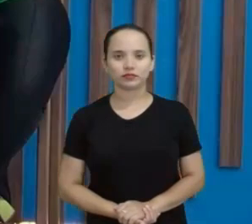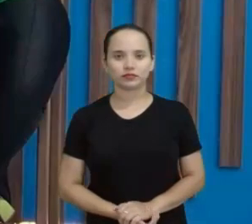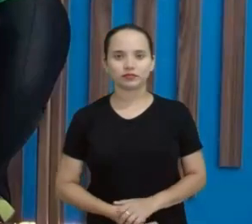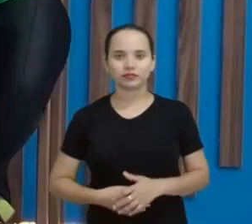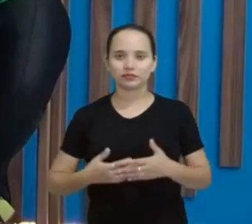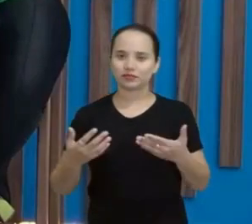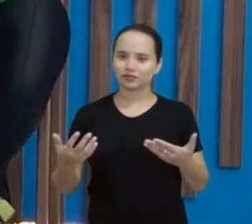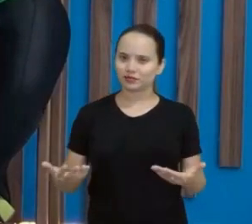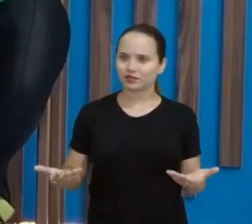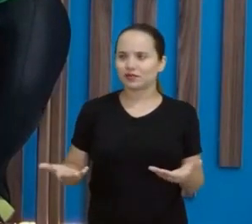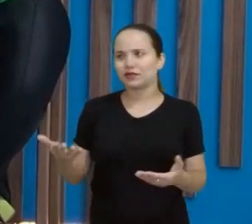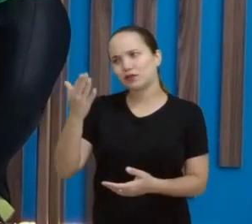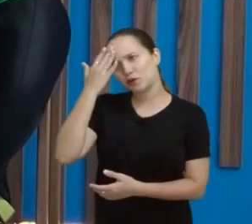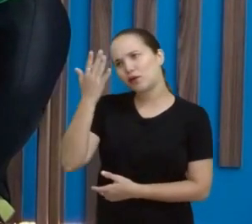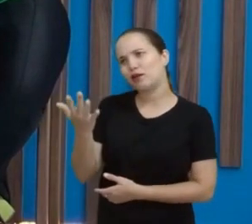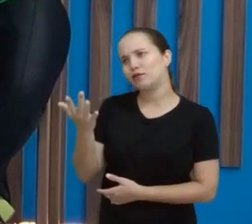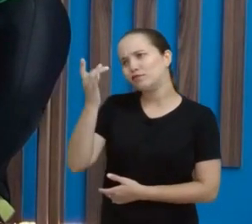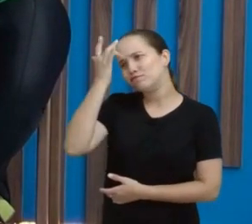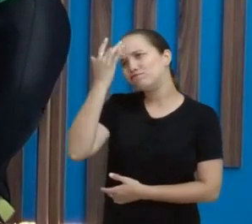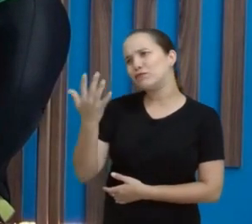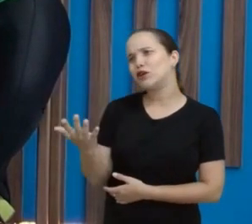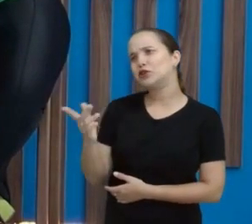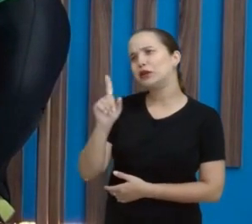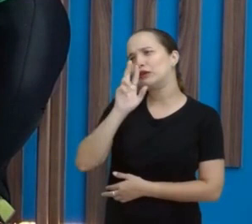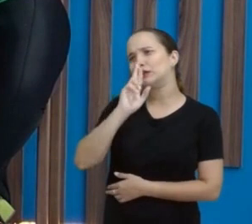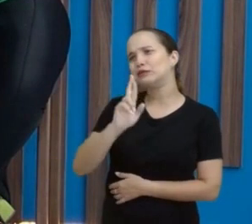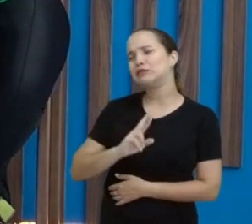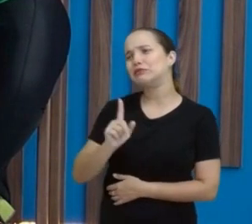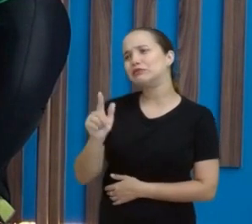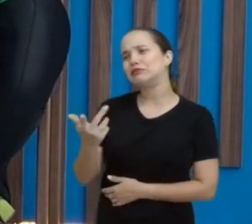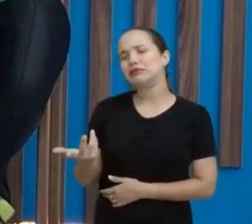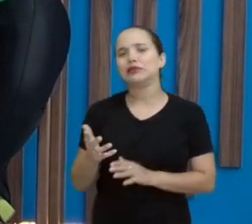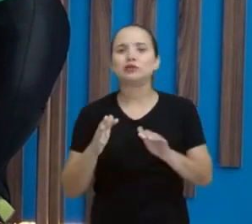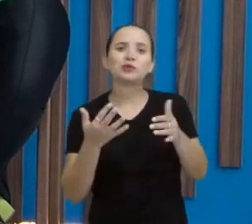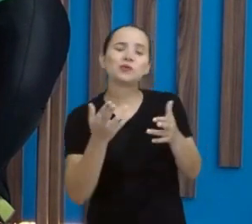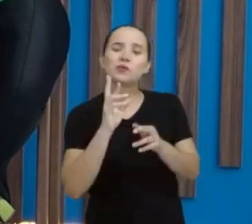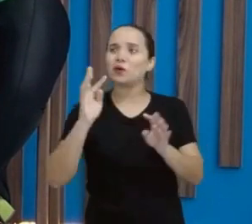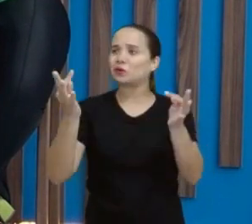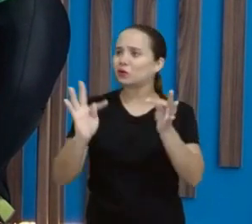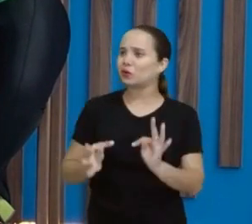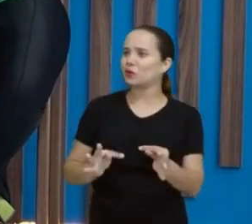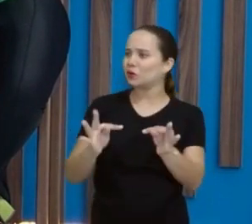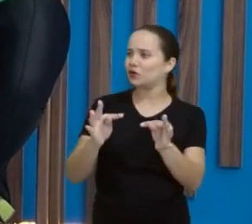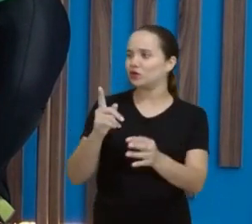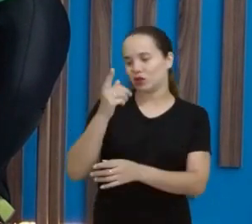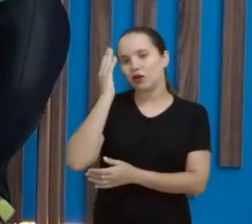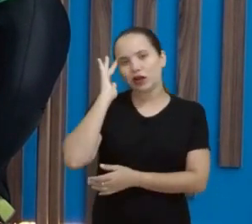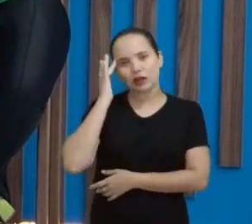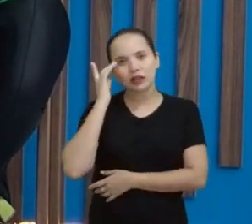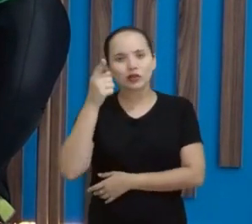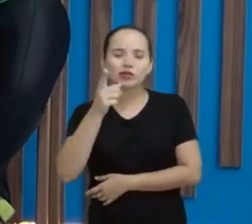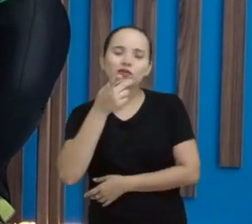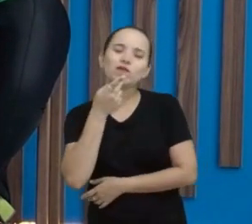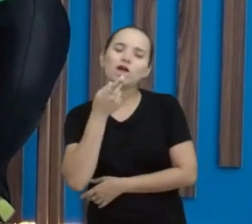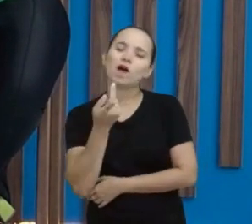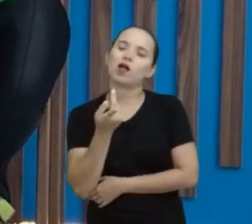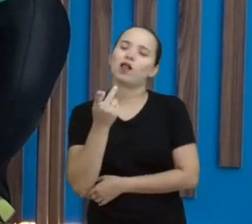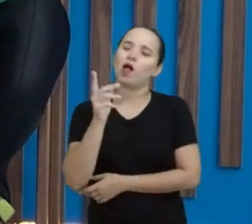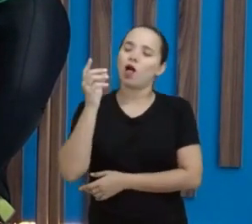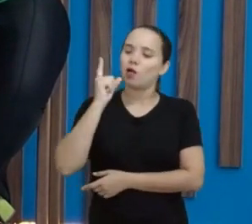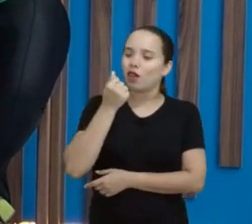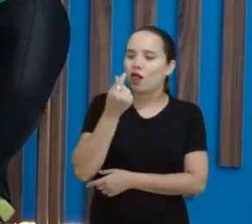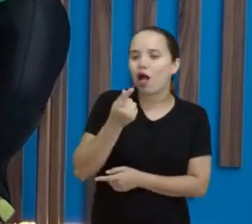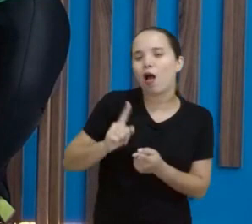Agora ficou fácil, Tiago, de responder qual a tecnologia que a gente vê. Você com certeza vai dizer que o lápis é uma tecnologia,